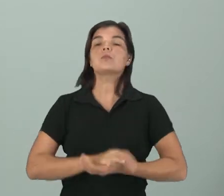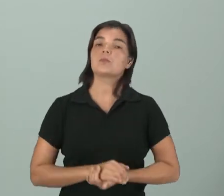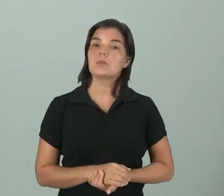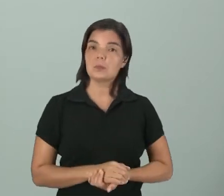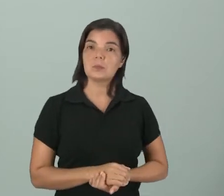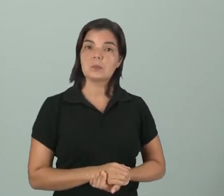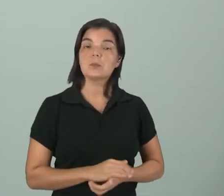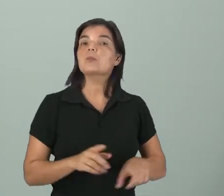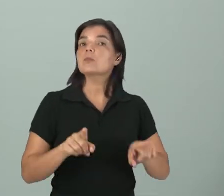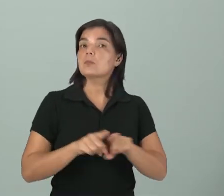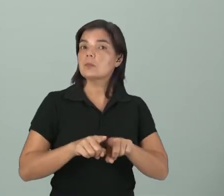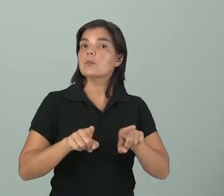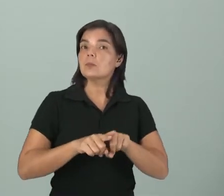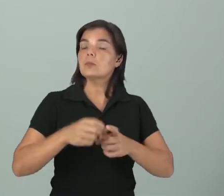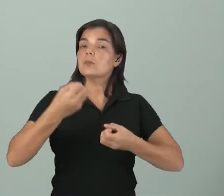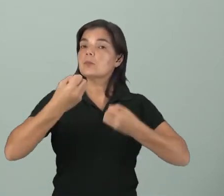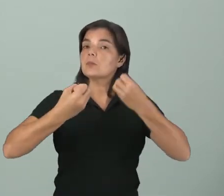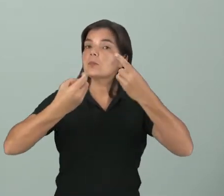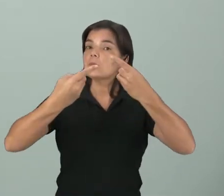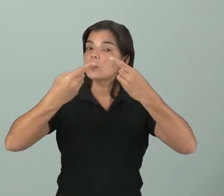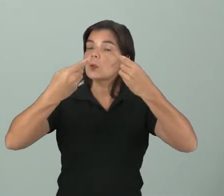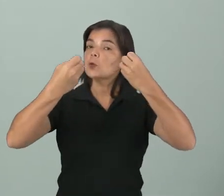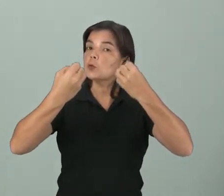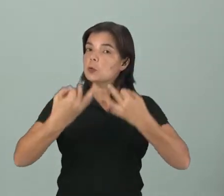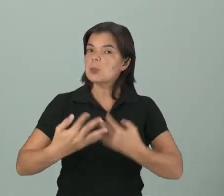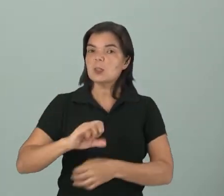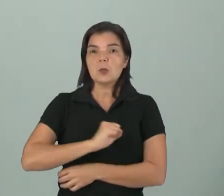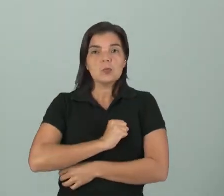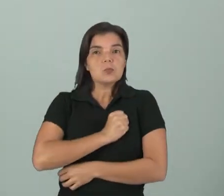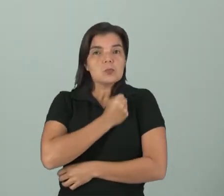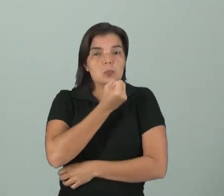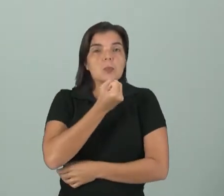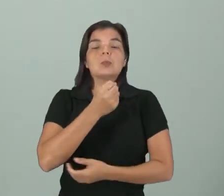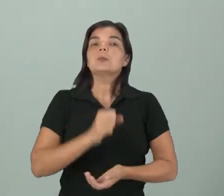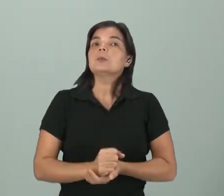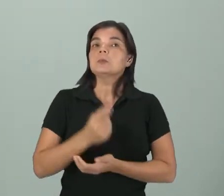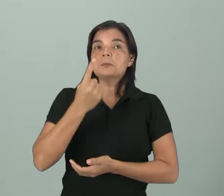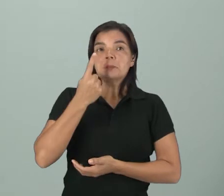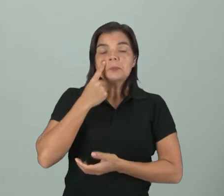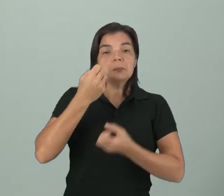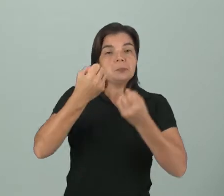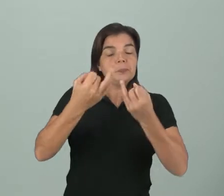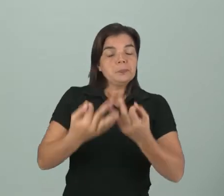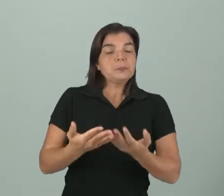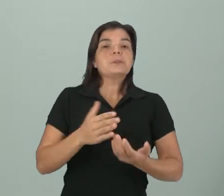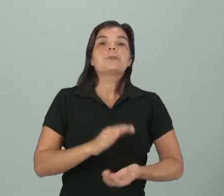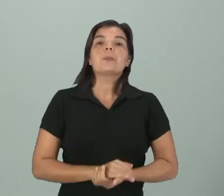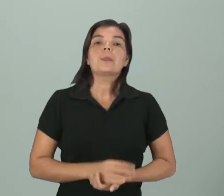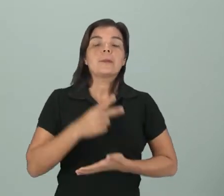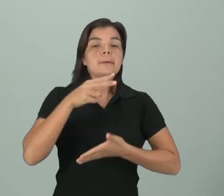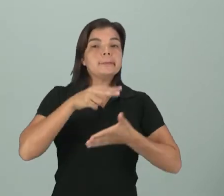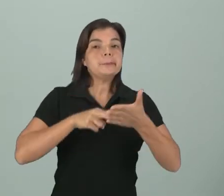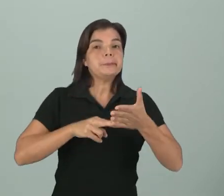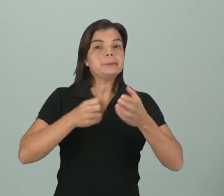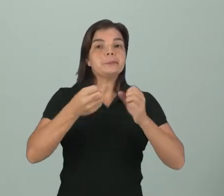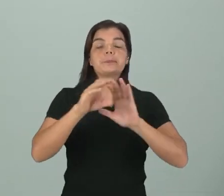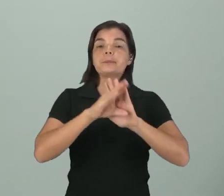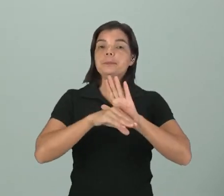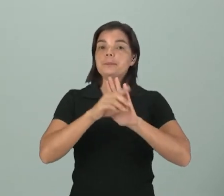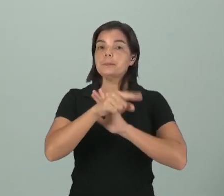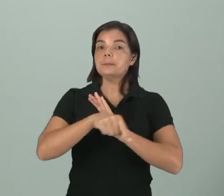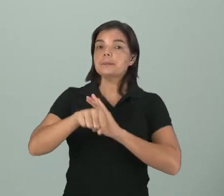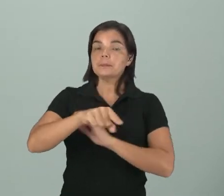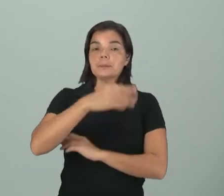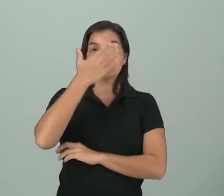é liberdade de expressão e o que é discurso de ódio. E para a gente iniciar, vamos ler o conceito para